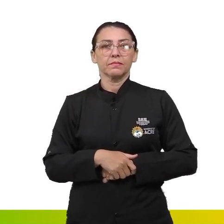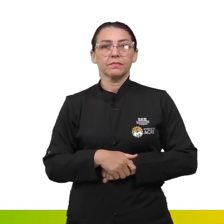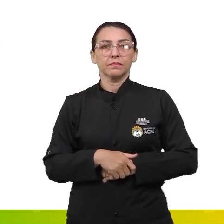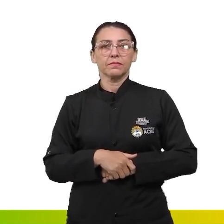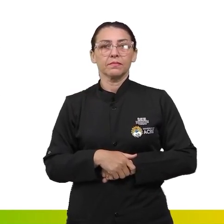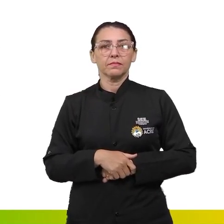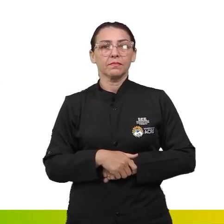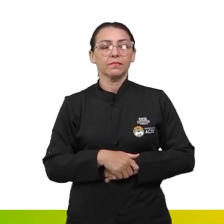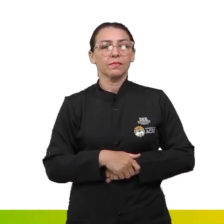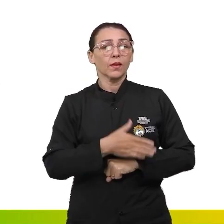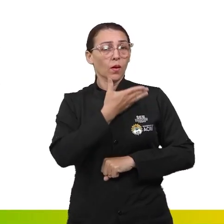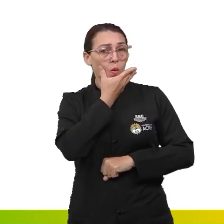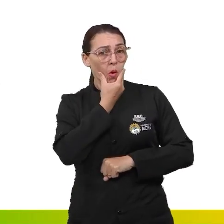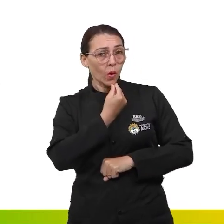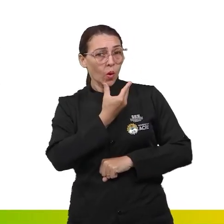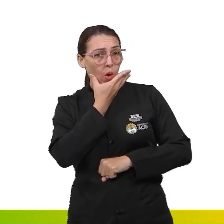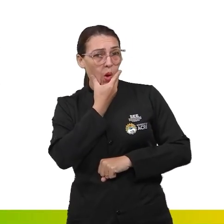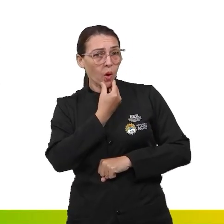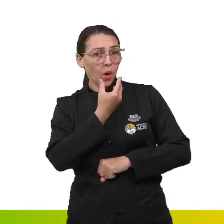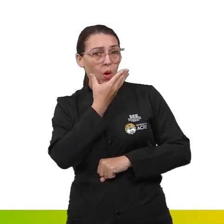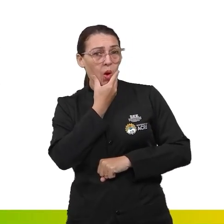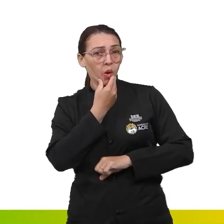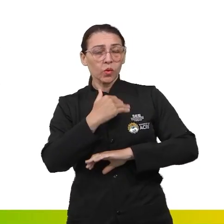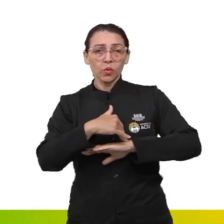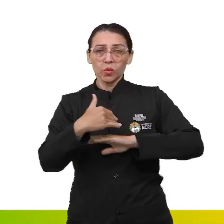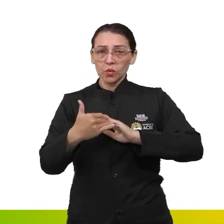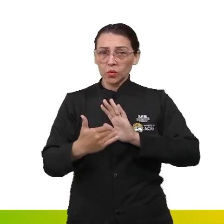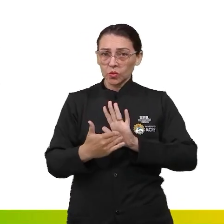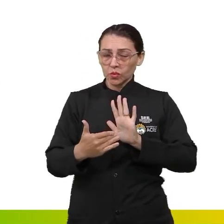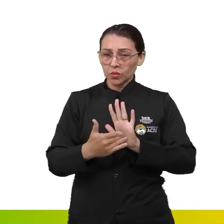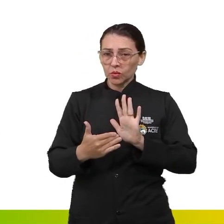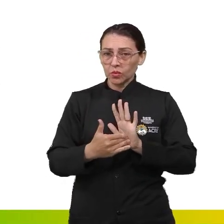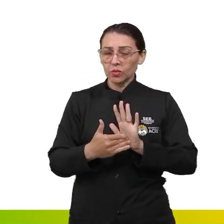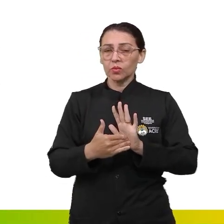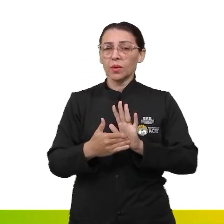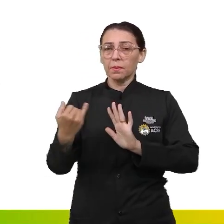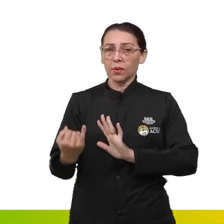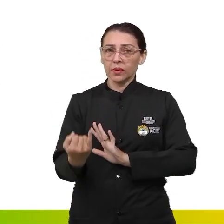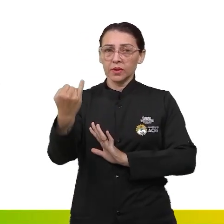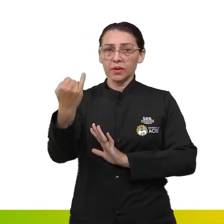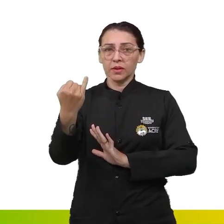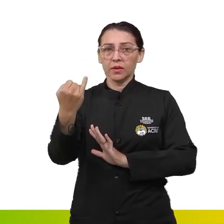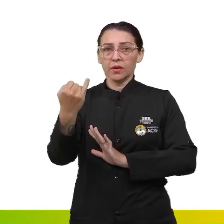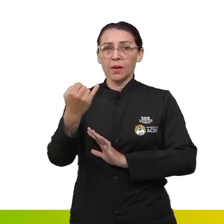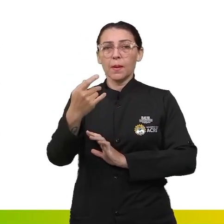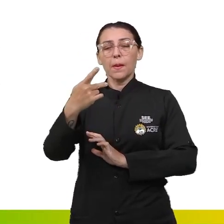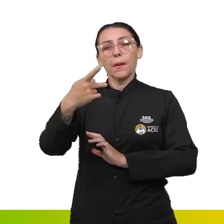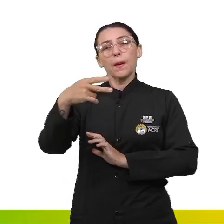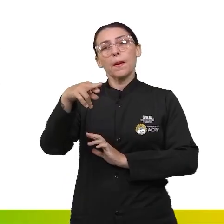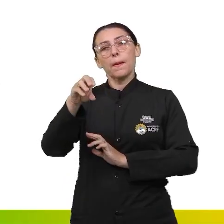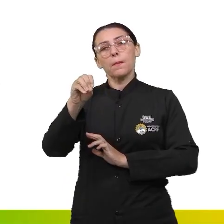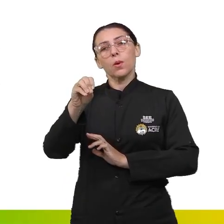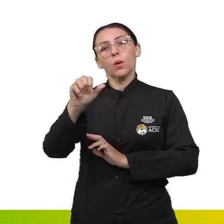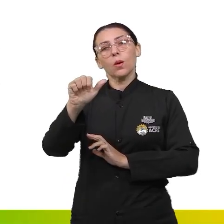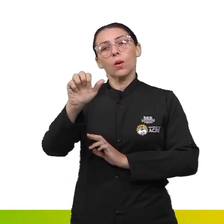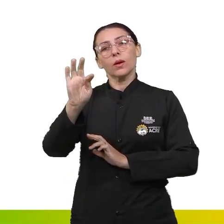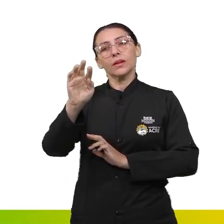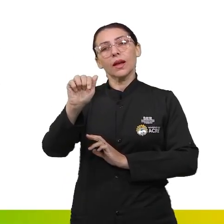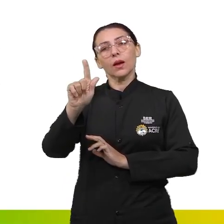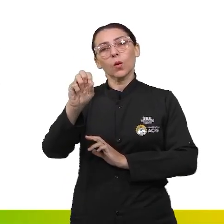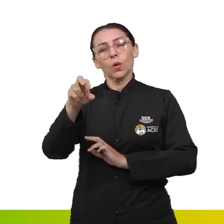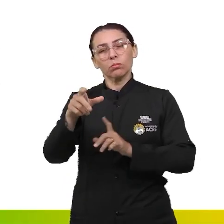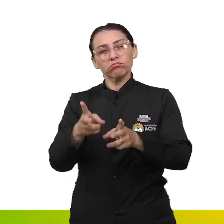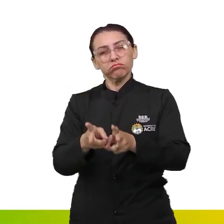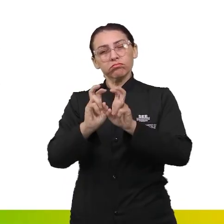Acompanha comigo. O homem é a medida de todas as coisas. Assim falou Protágoras, resgatado